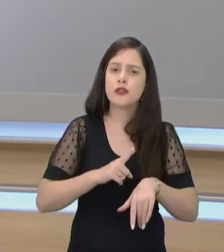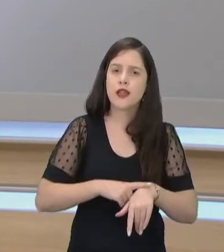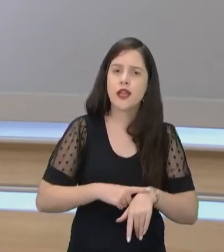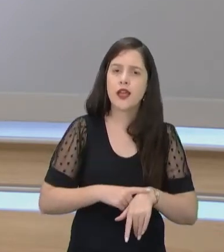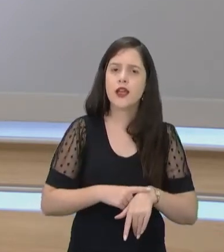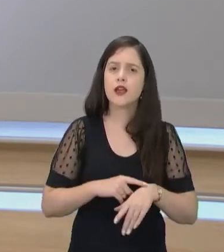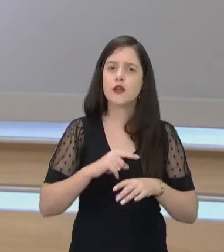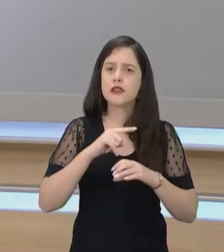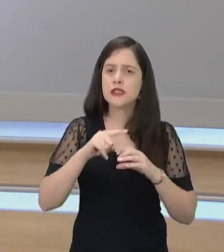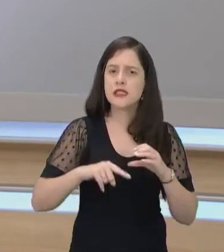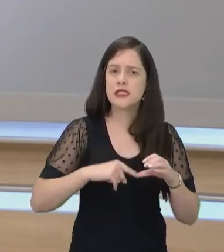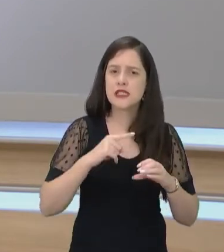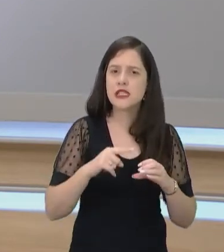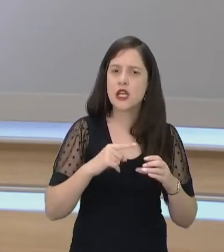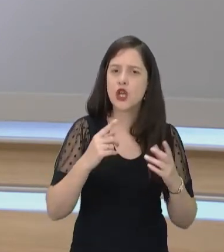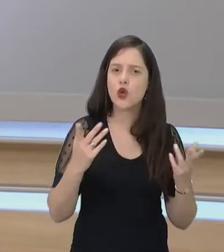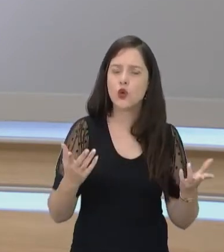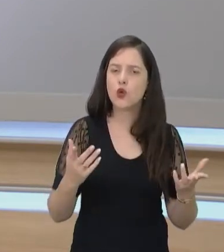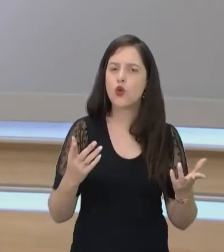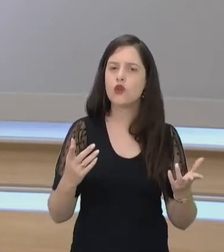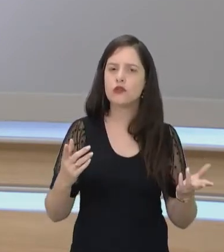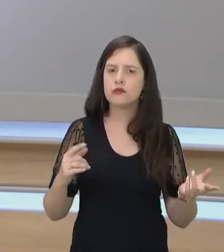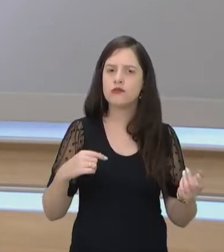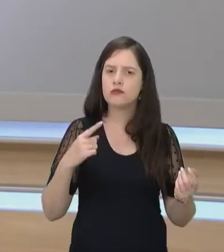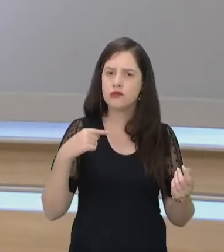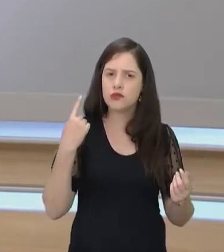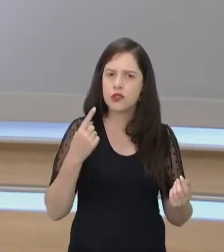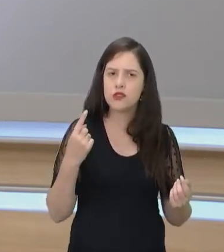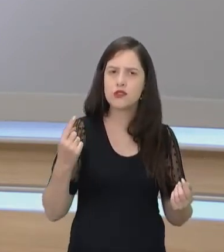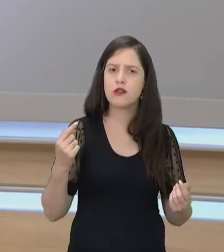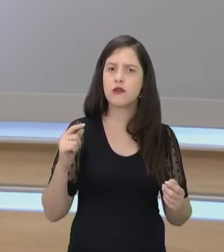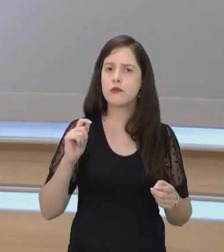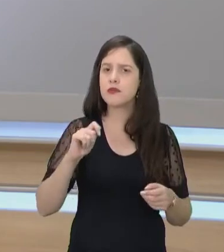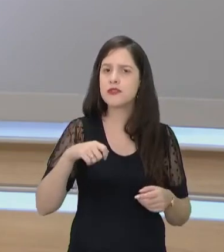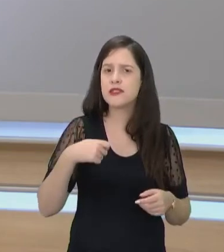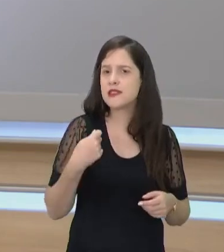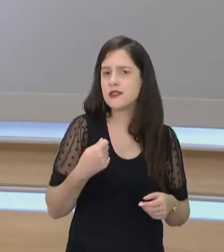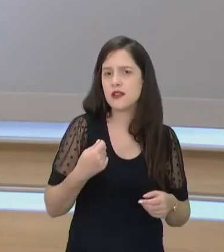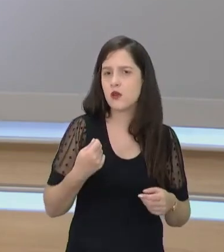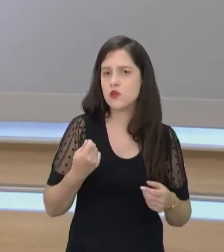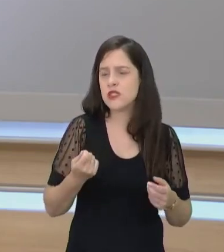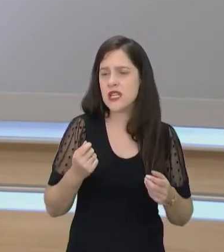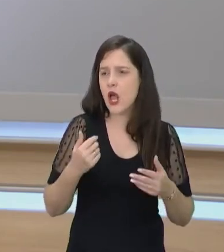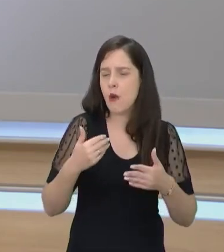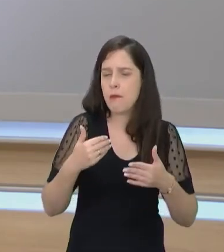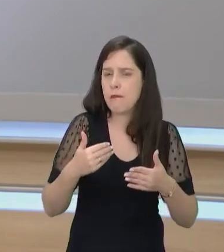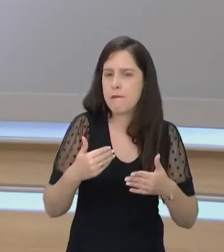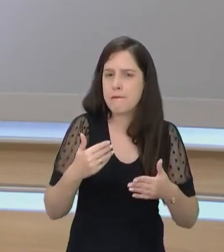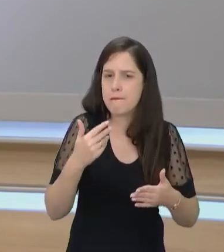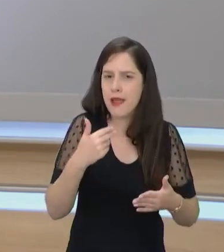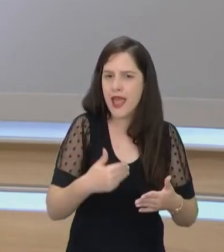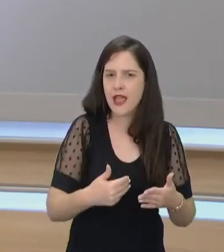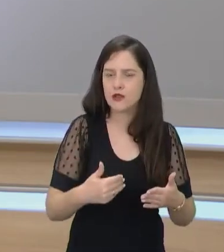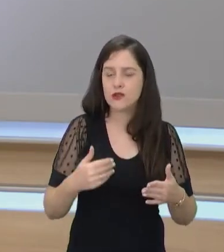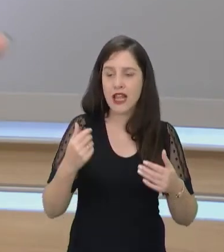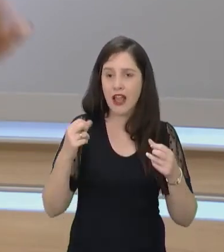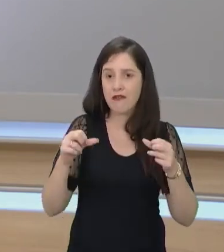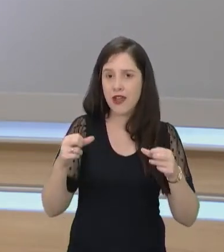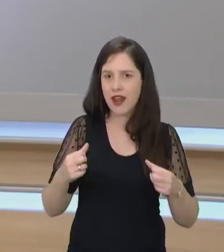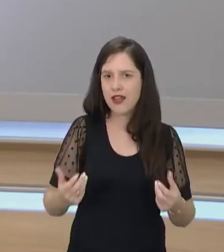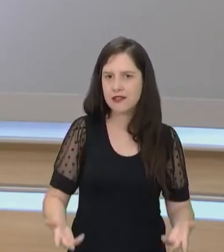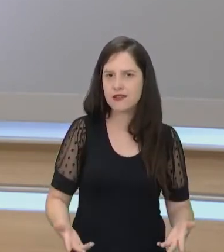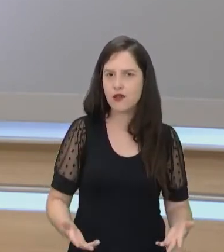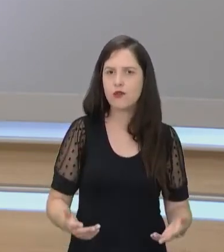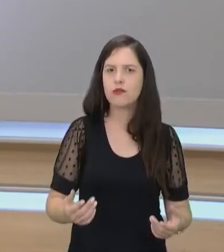a idade do planeta Terra fosse um dia, a gente estaria ali nos segundos finais, quase na prorrogação. Exatamente. A gente estaria na prorrogação. Se só